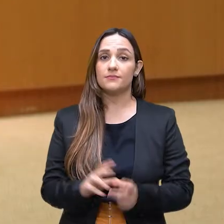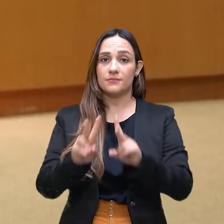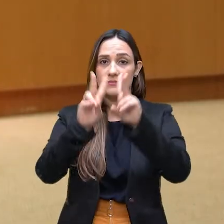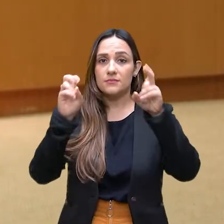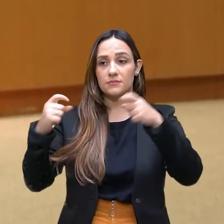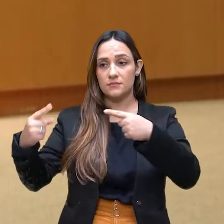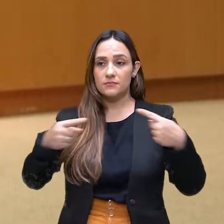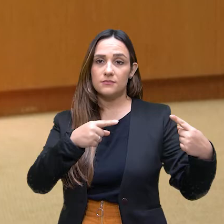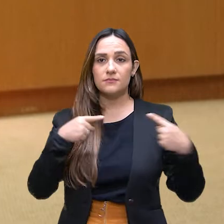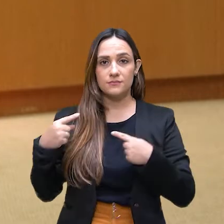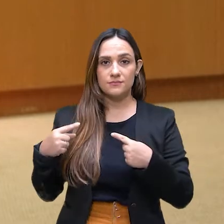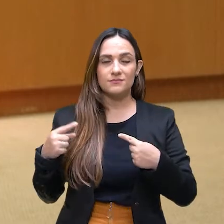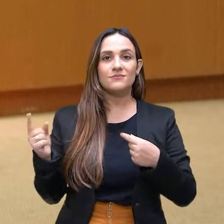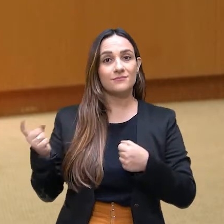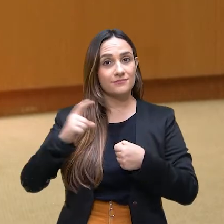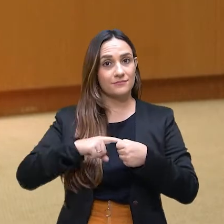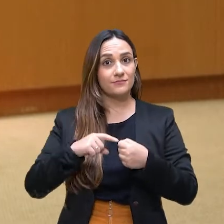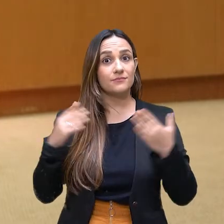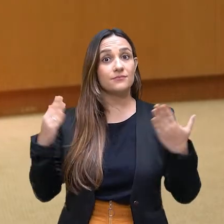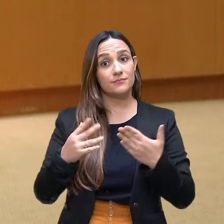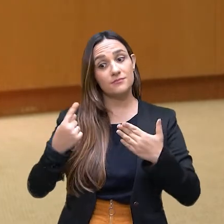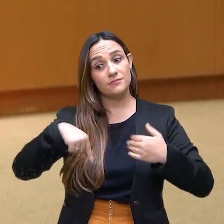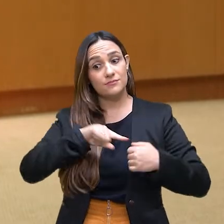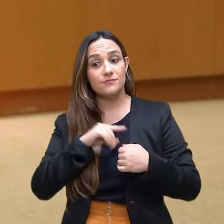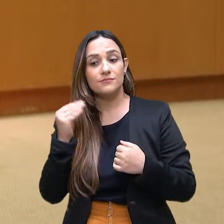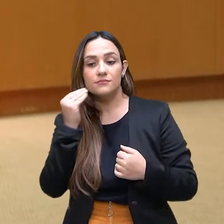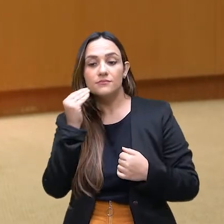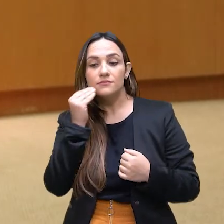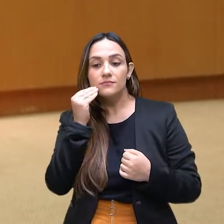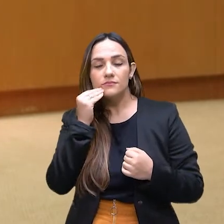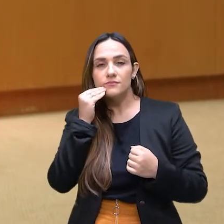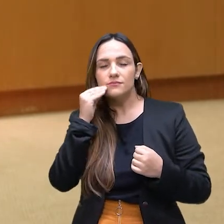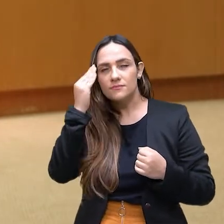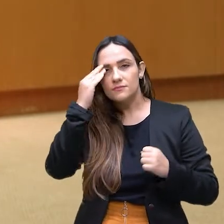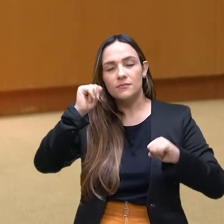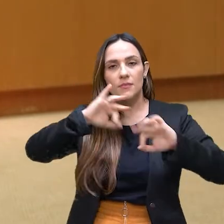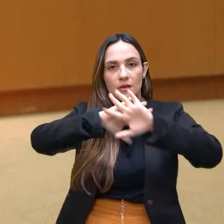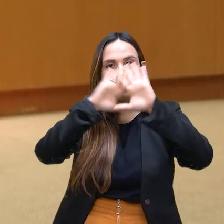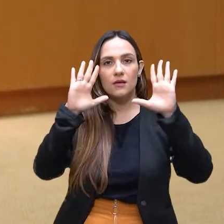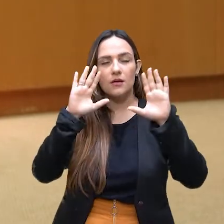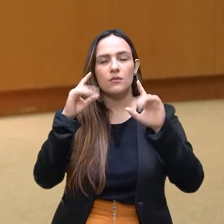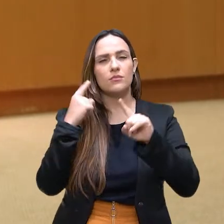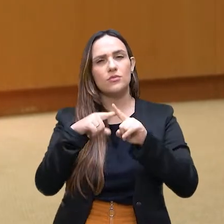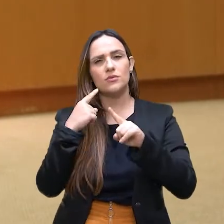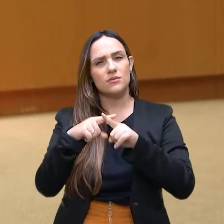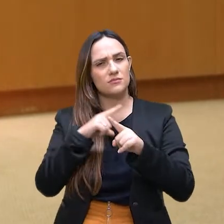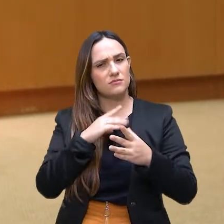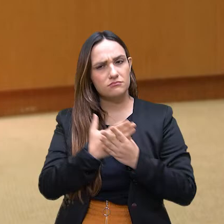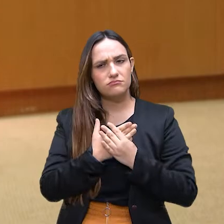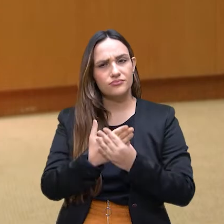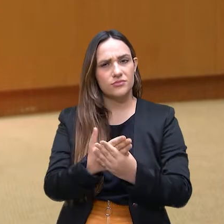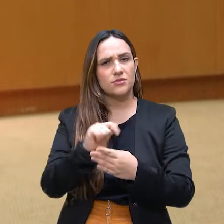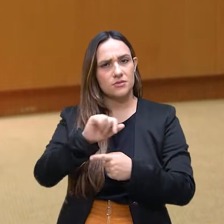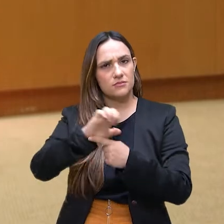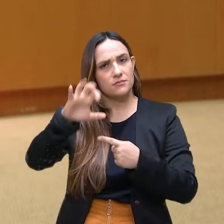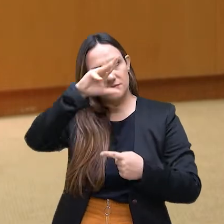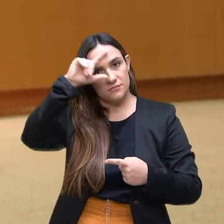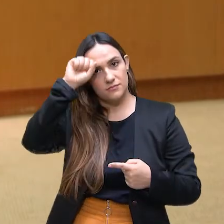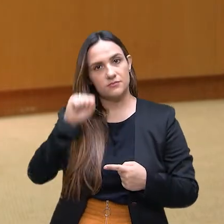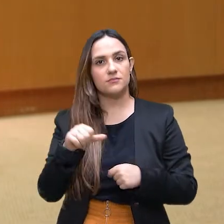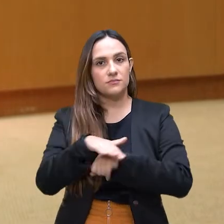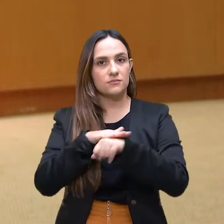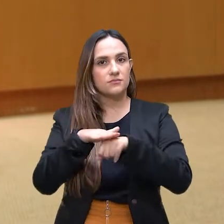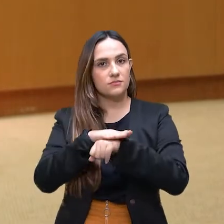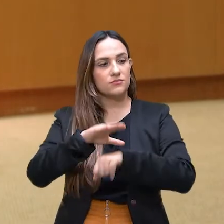O Mérito da Questão está de volta e segue buscando esclarecimentos sobre a judicialização da saúde em Mato Grosso do